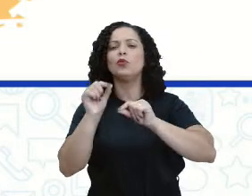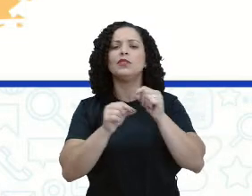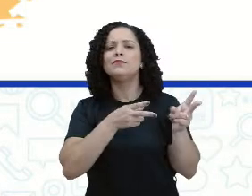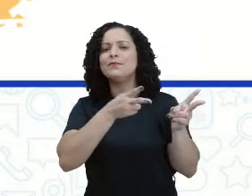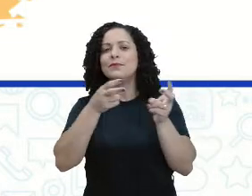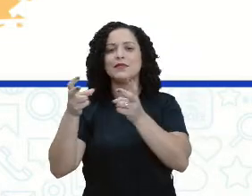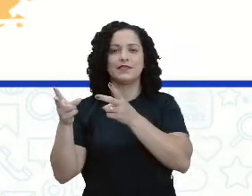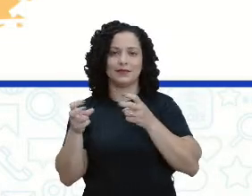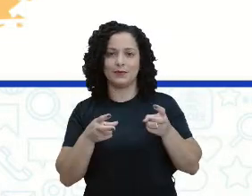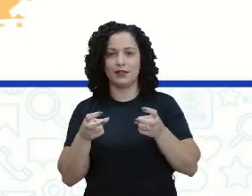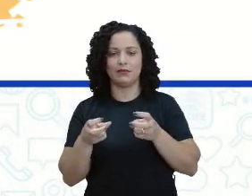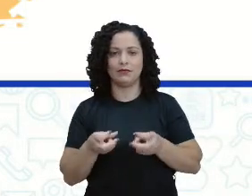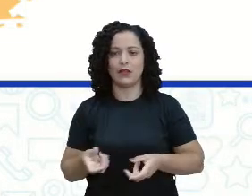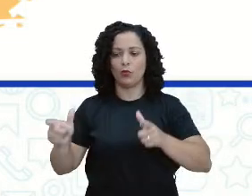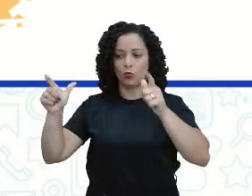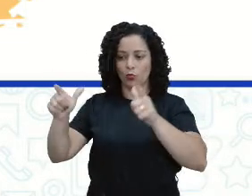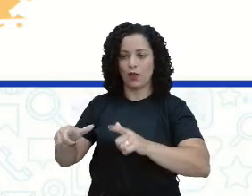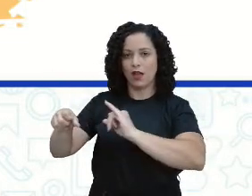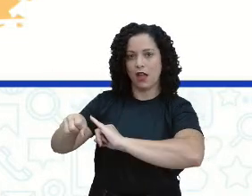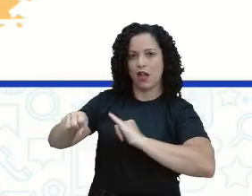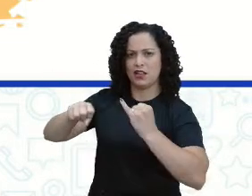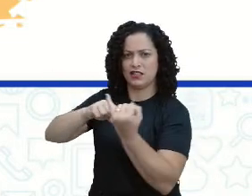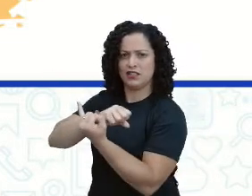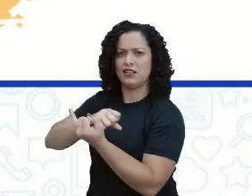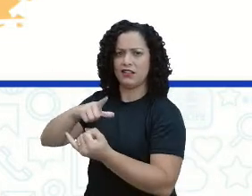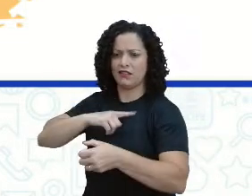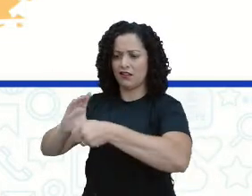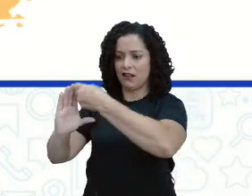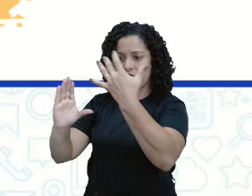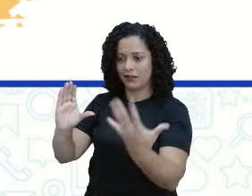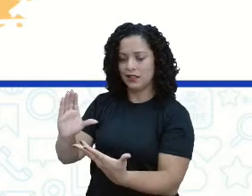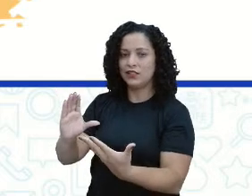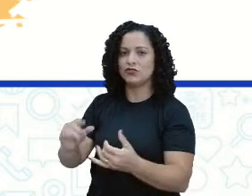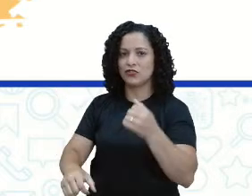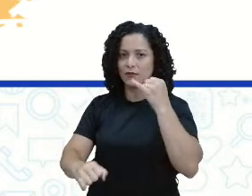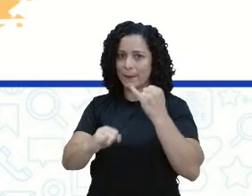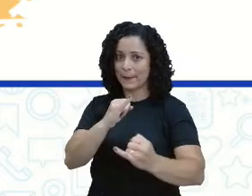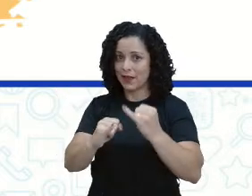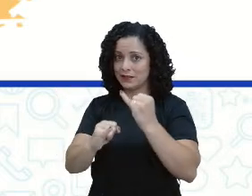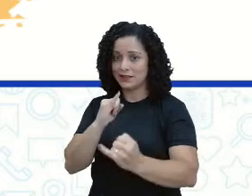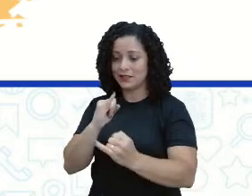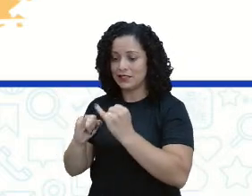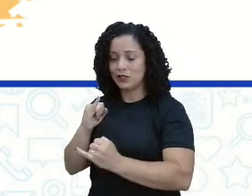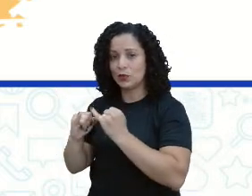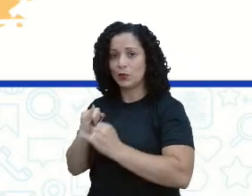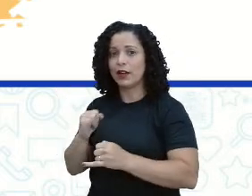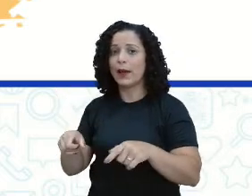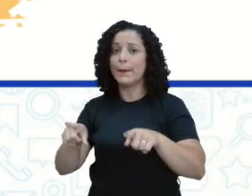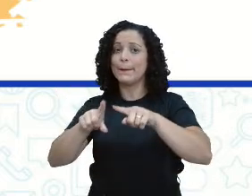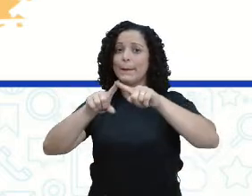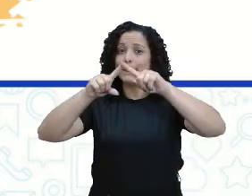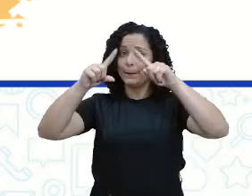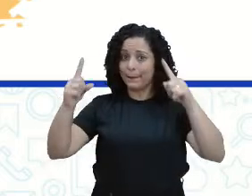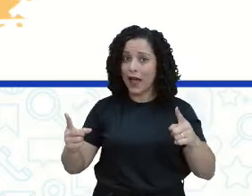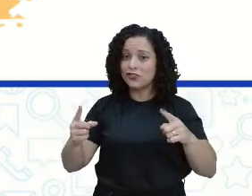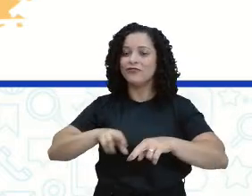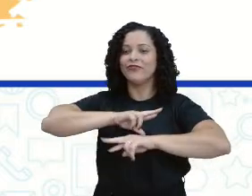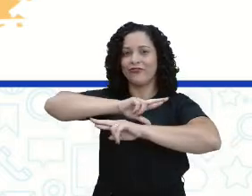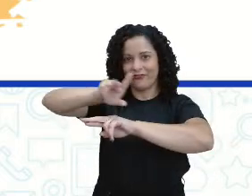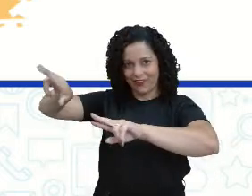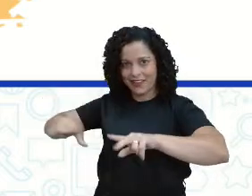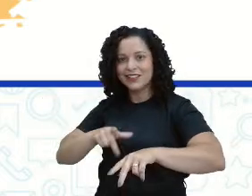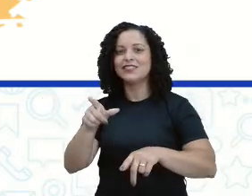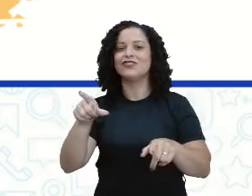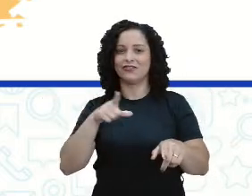Que em uma determinada ilha, a gente observa tanto características semelhantes, mas a gente já começa a ver algumas coisas de diferente. E aí